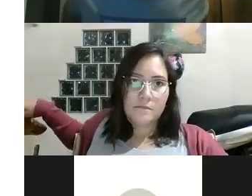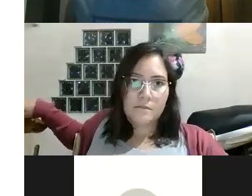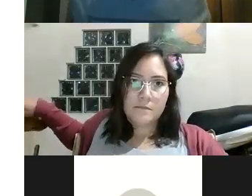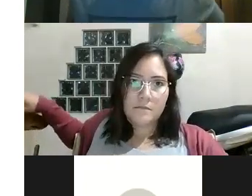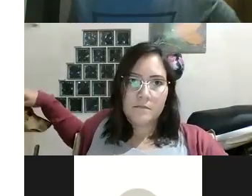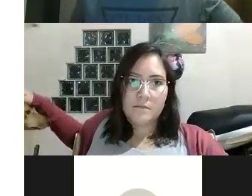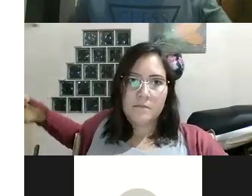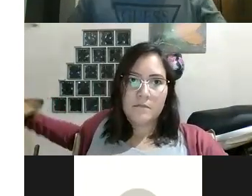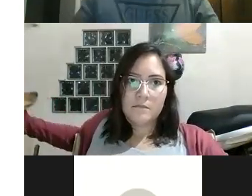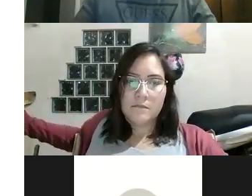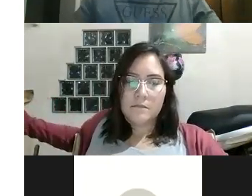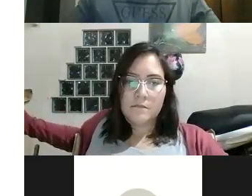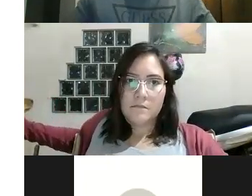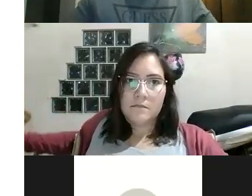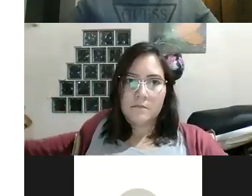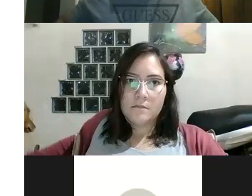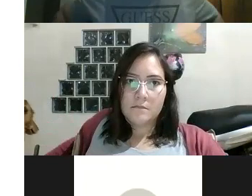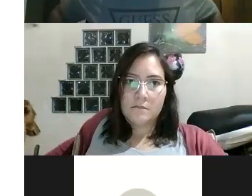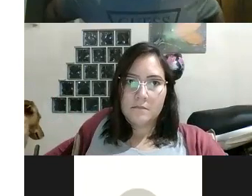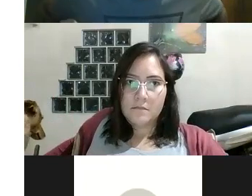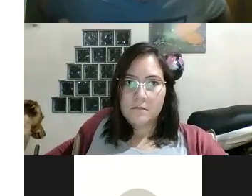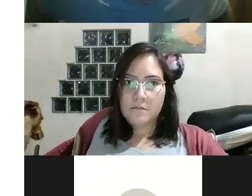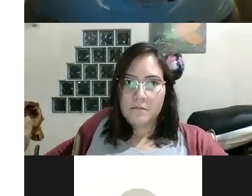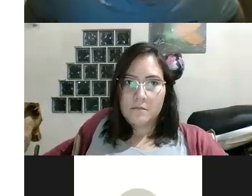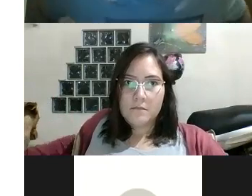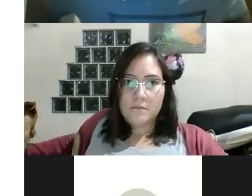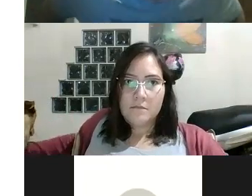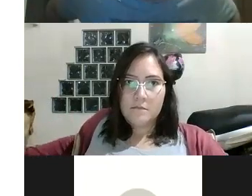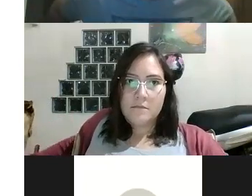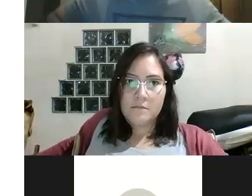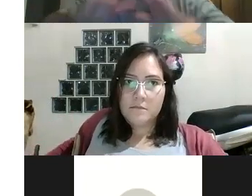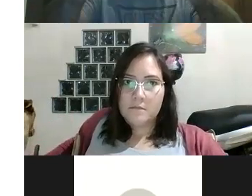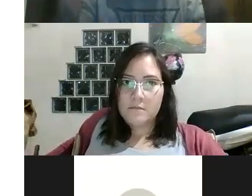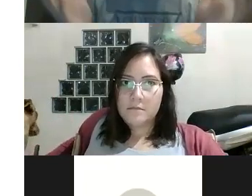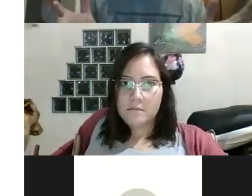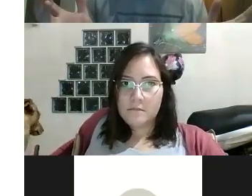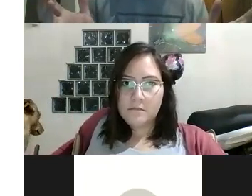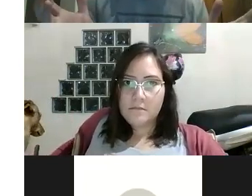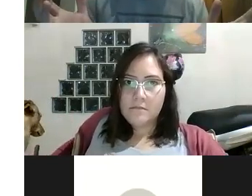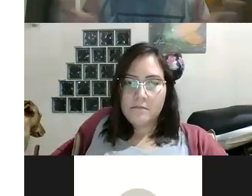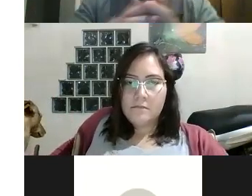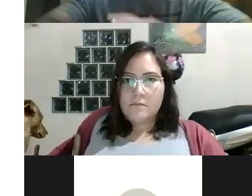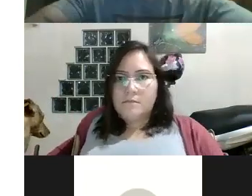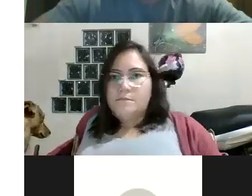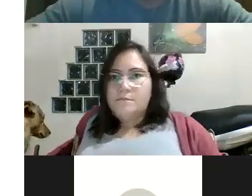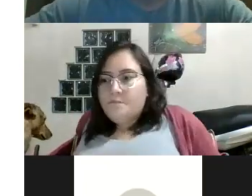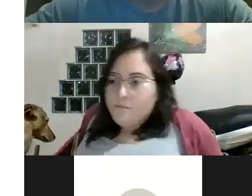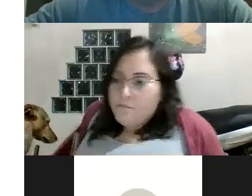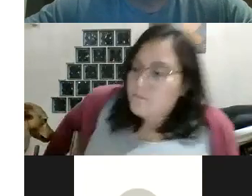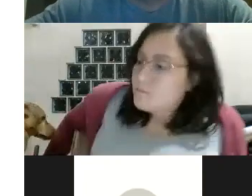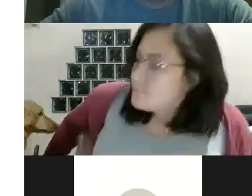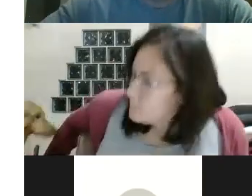aprender a transportar água se eu não sei como isso funciona, tá? Então é para entender o contexto como um todo.